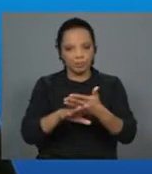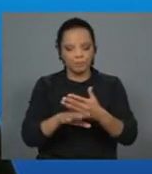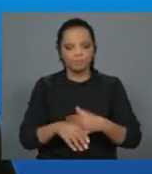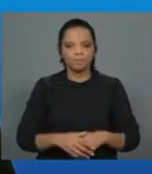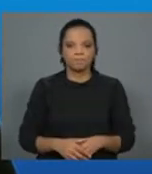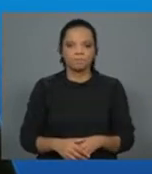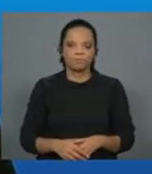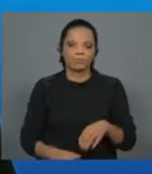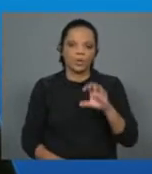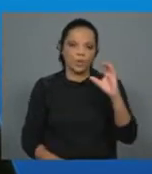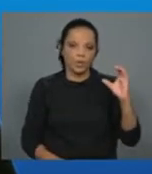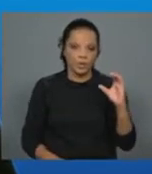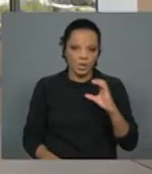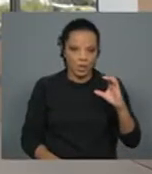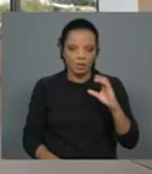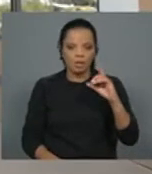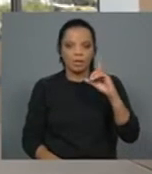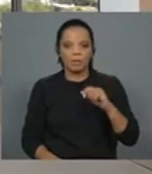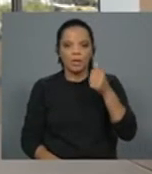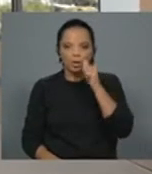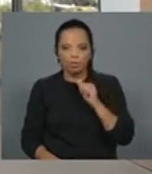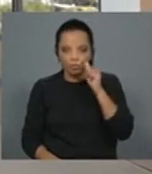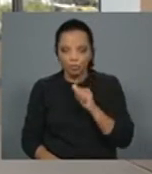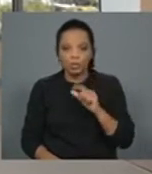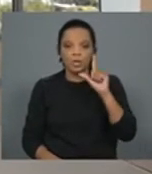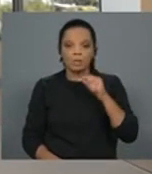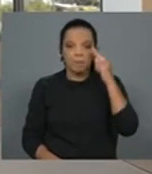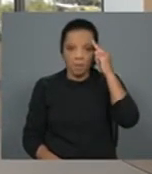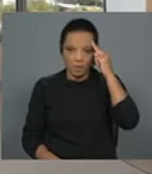quer no continente, quer nos Açores, quer inclusive na Madeira,